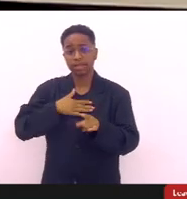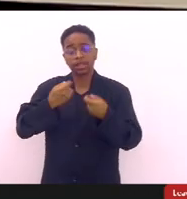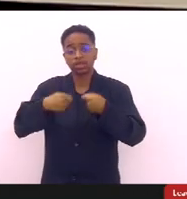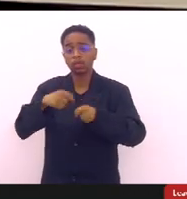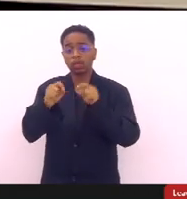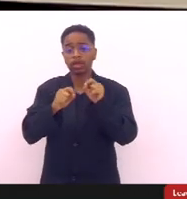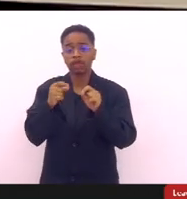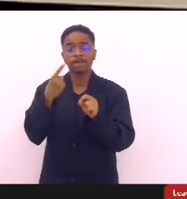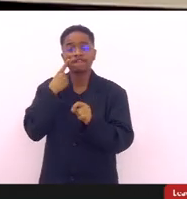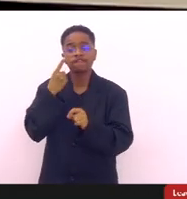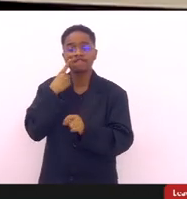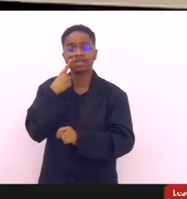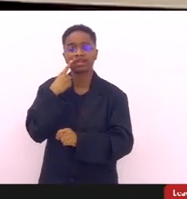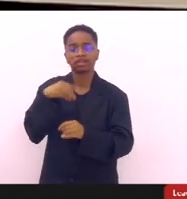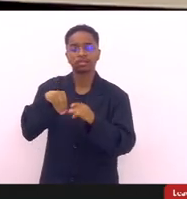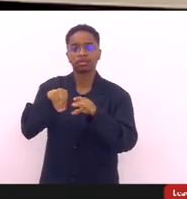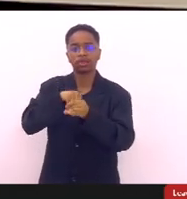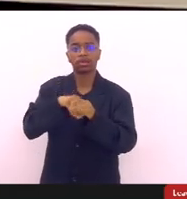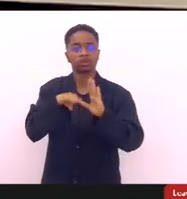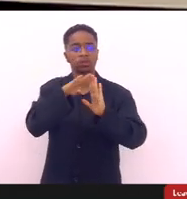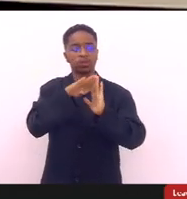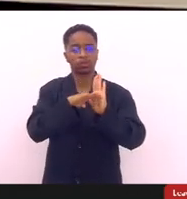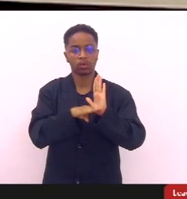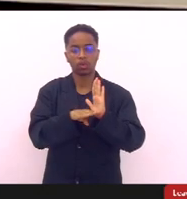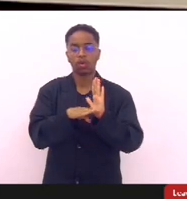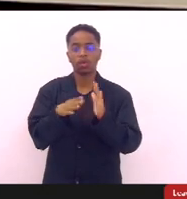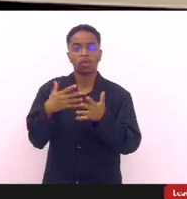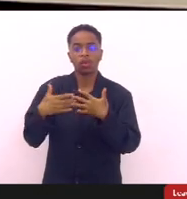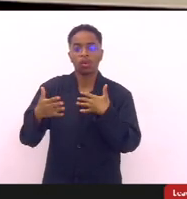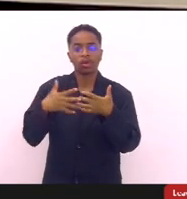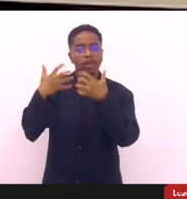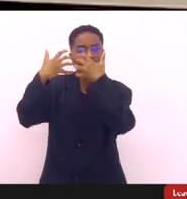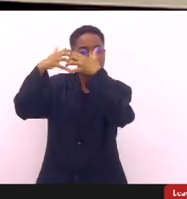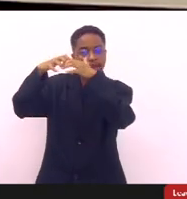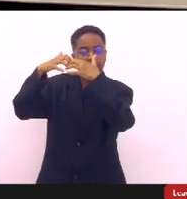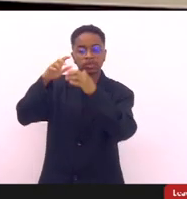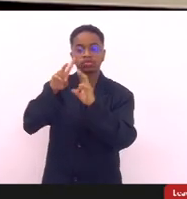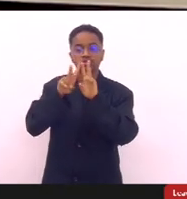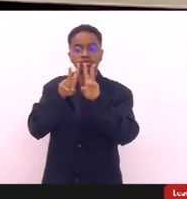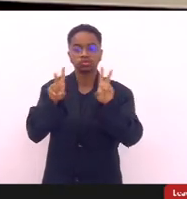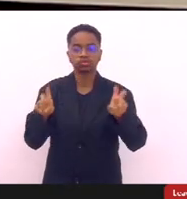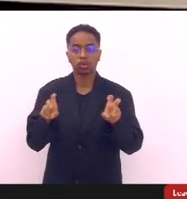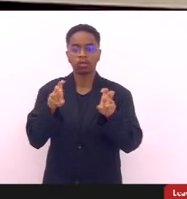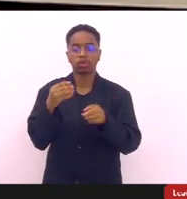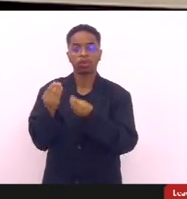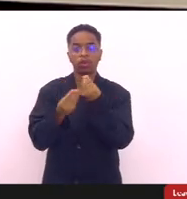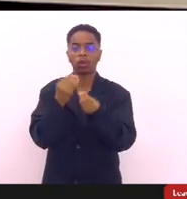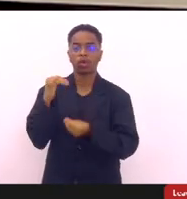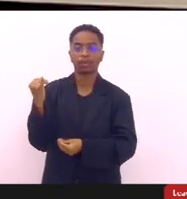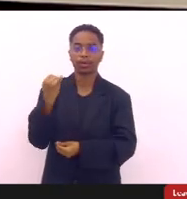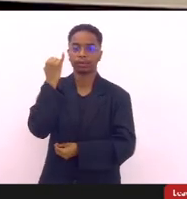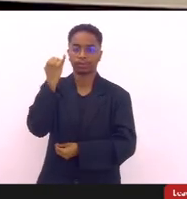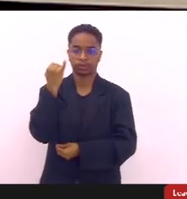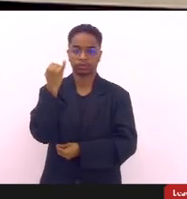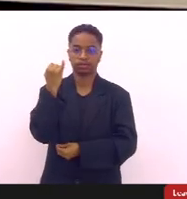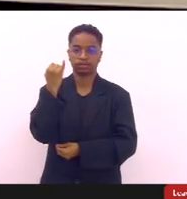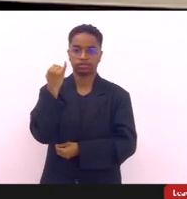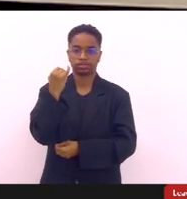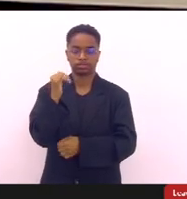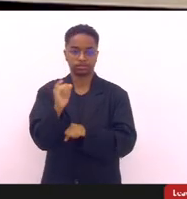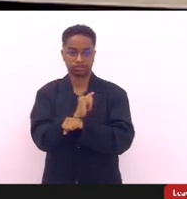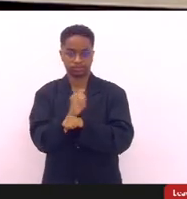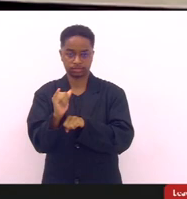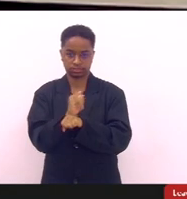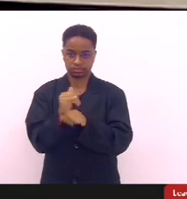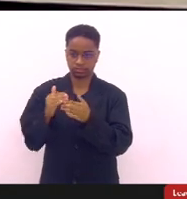cadê no programa qualquer reflexão sobre a importância dos equipamentos, né,